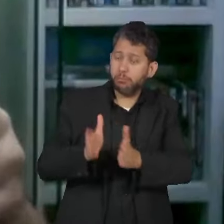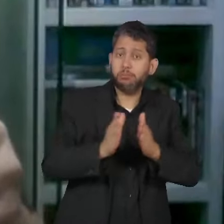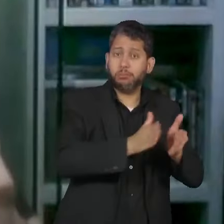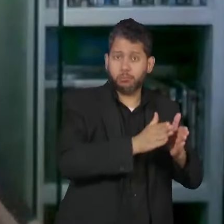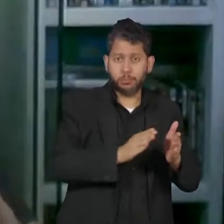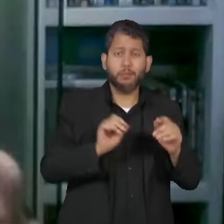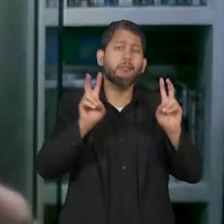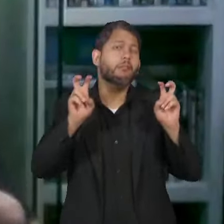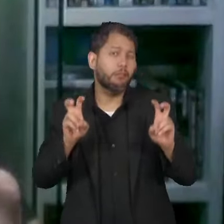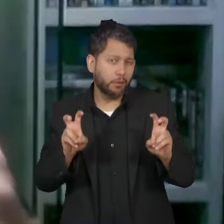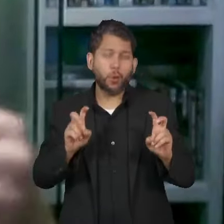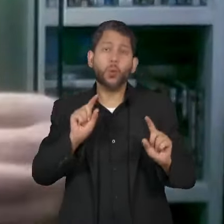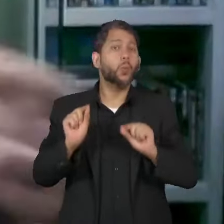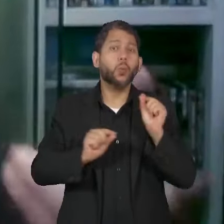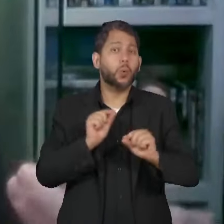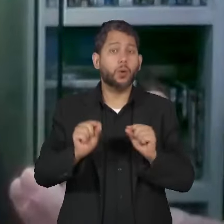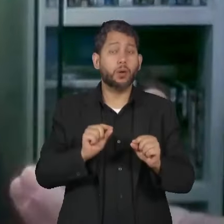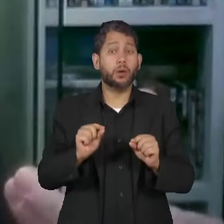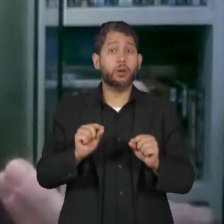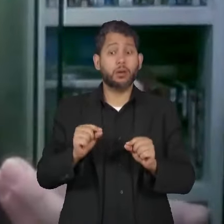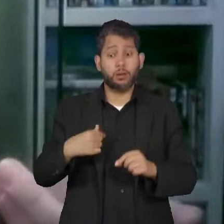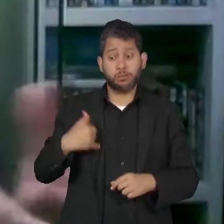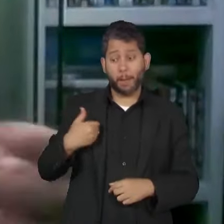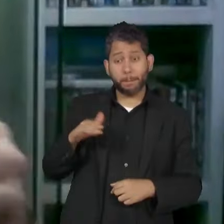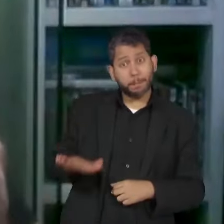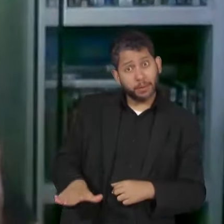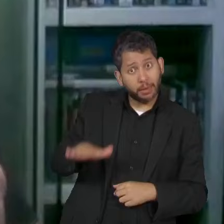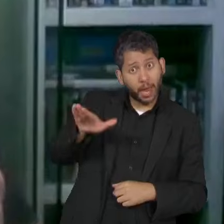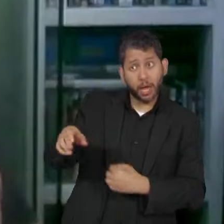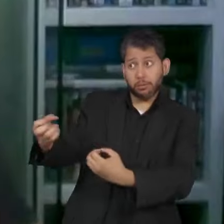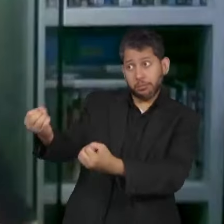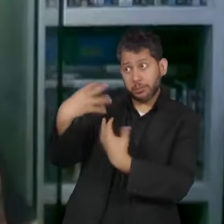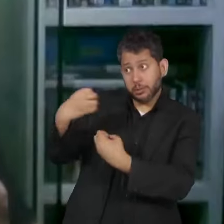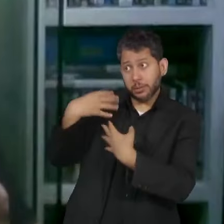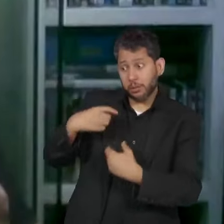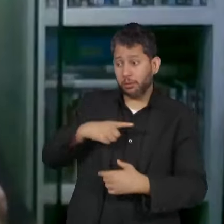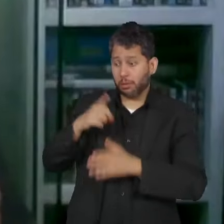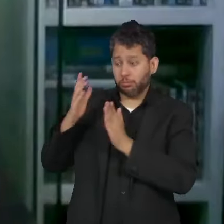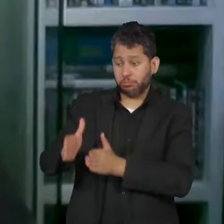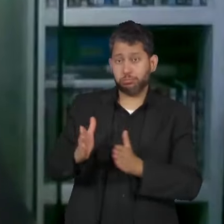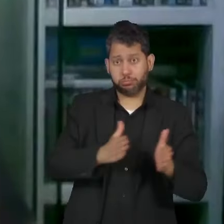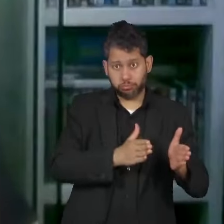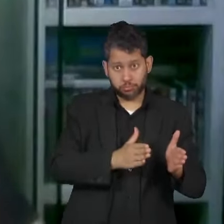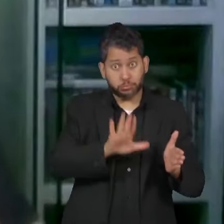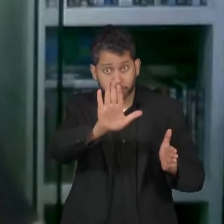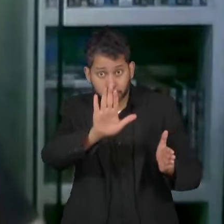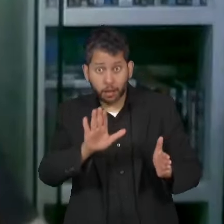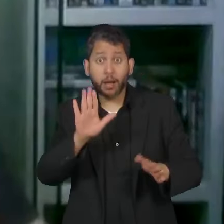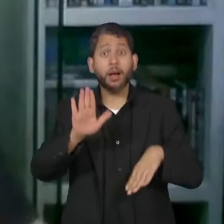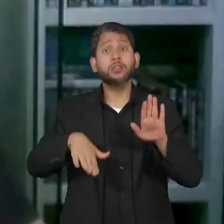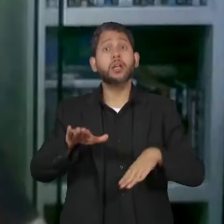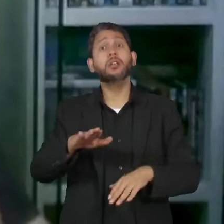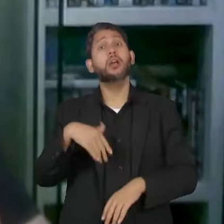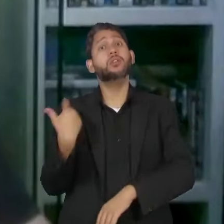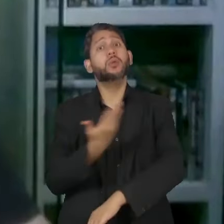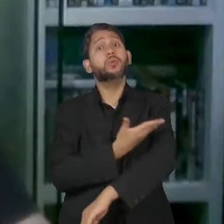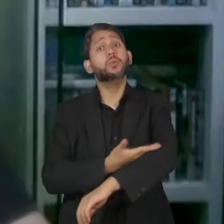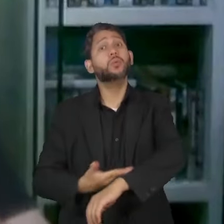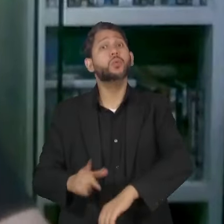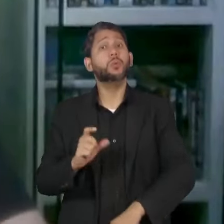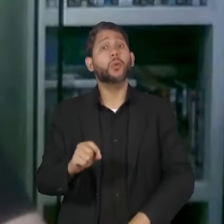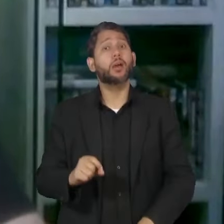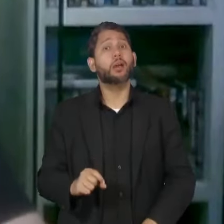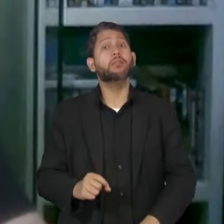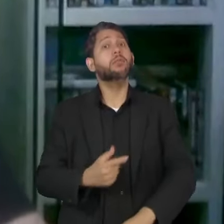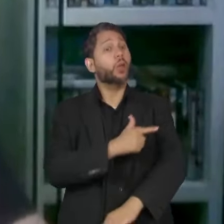pequenos rituais que muitas vezes são construídos desde quando a gente é criancinha. Então, no caso da gentileza, a gentileza ela toca